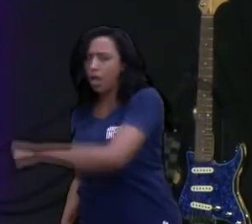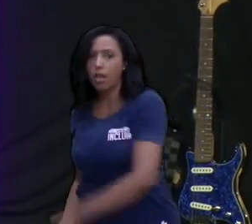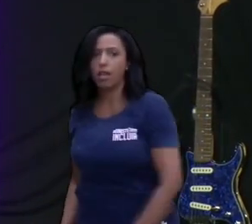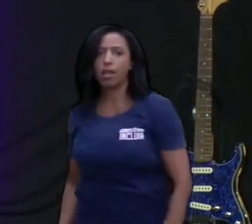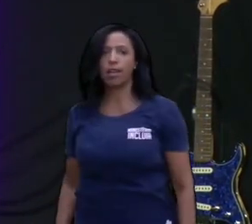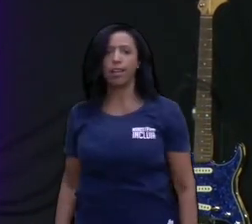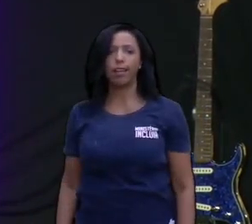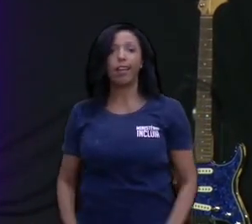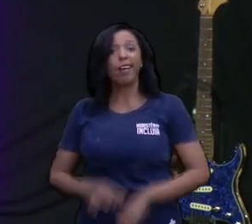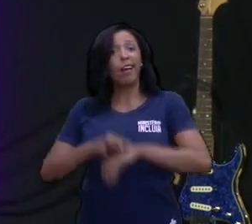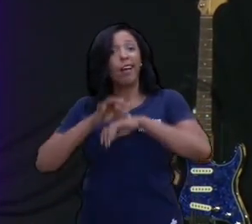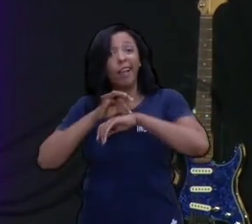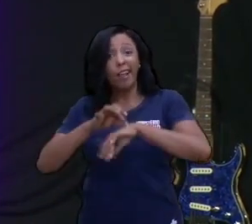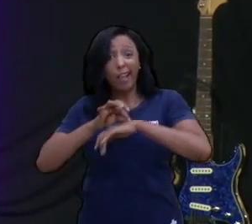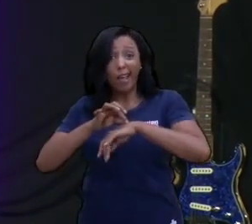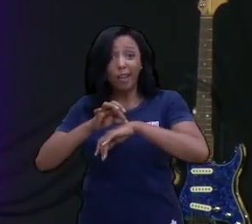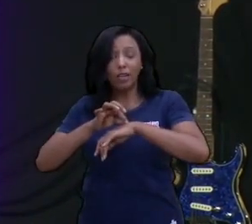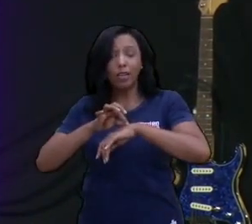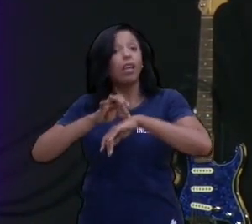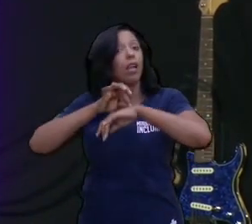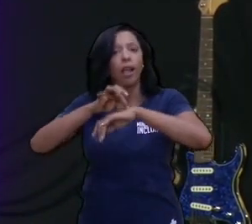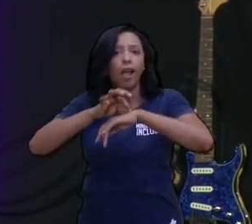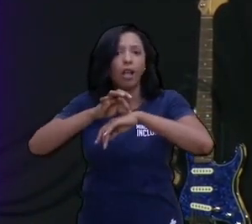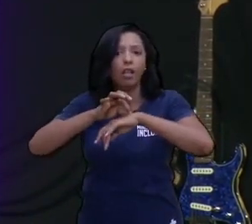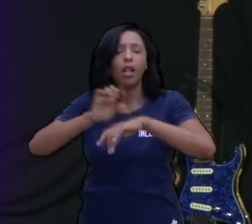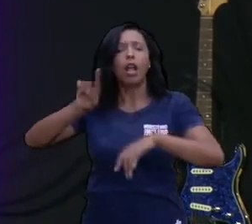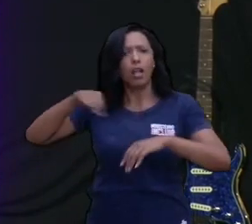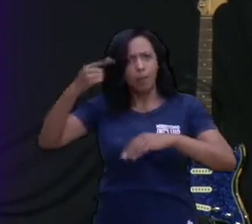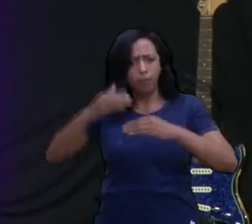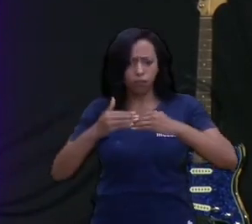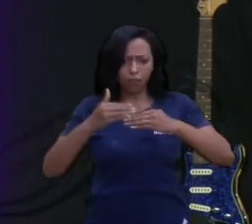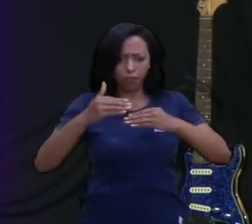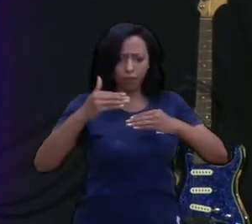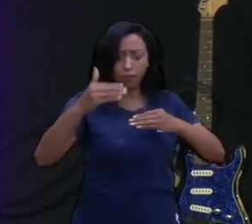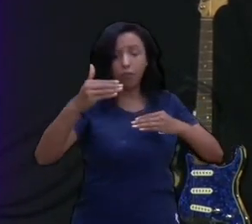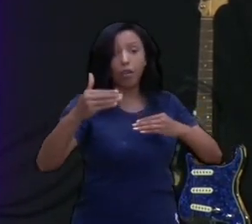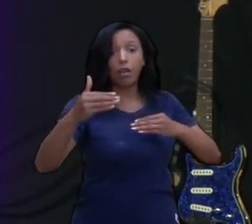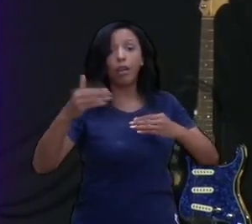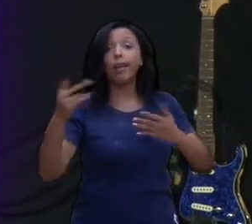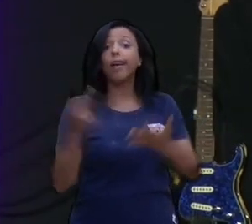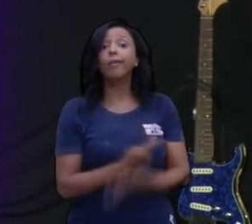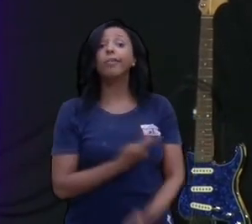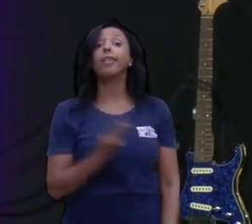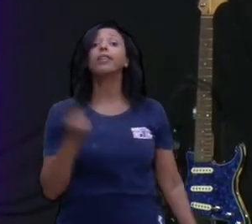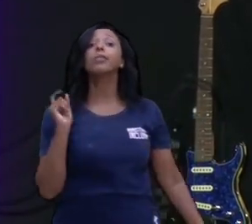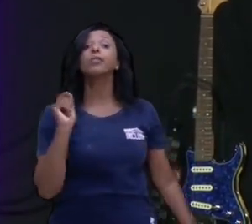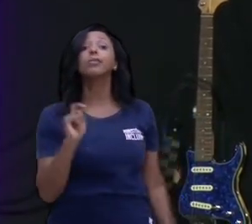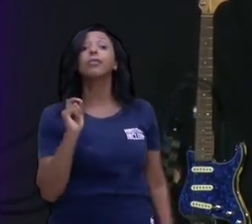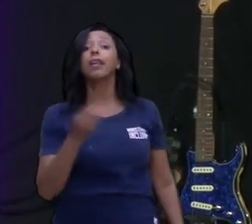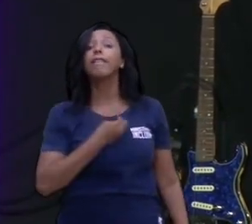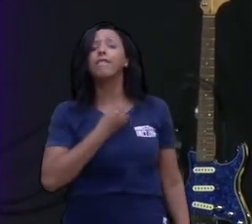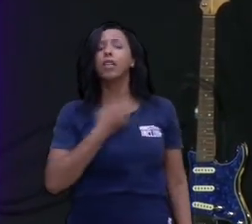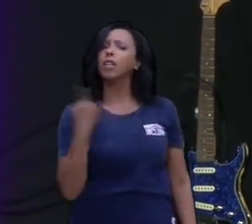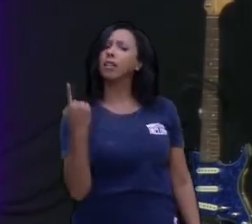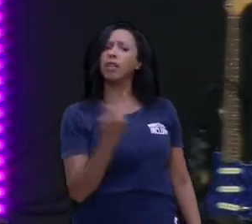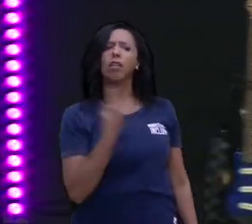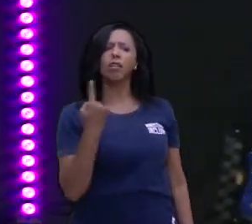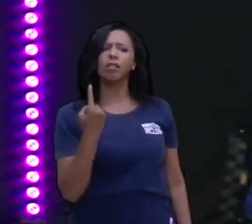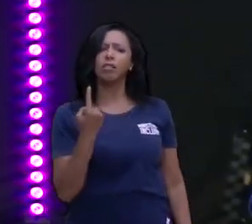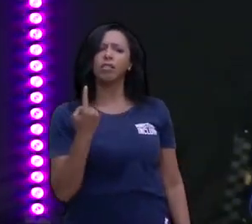e depois a gente vê com um monte de consequências que a gente não prendeu é o caminho